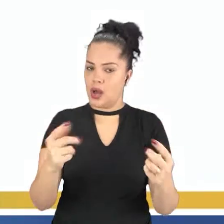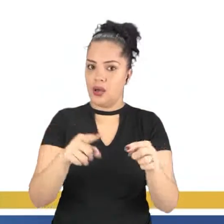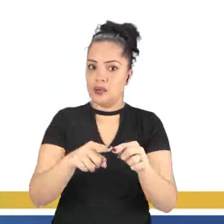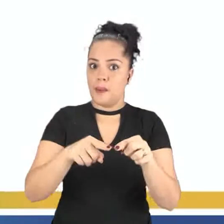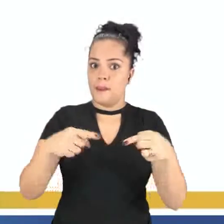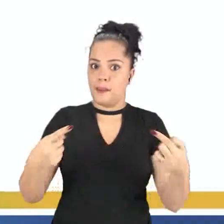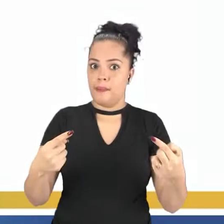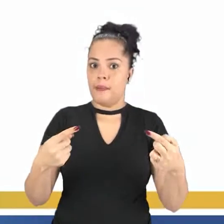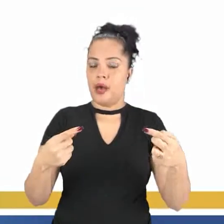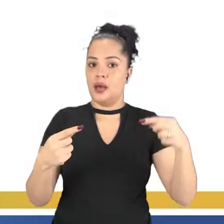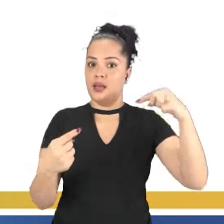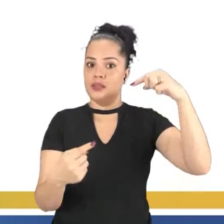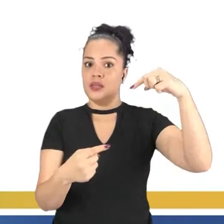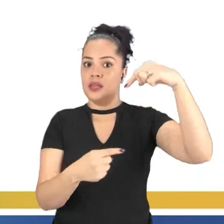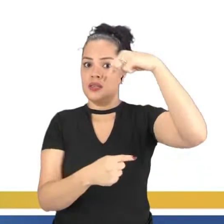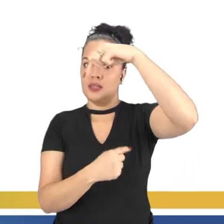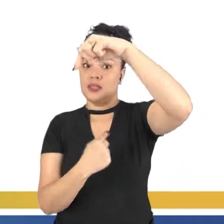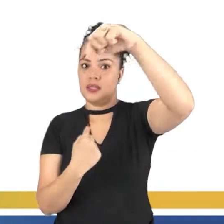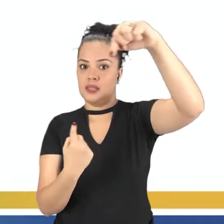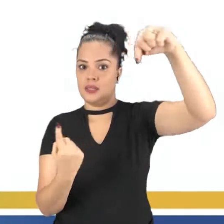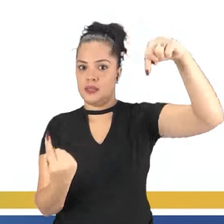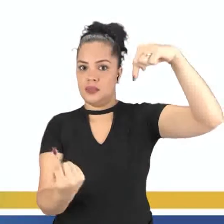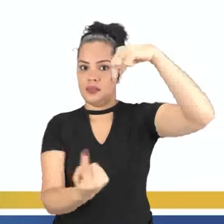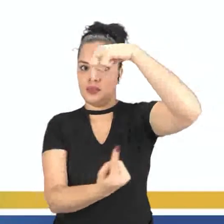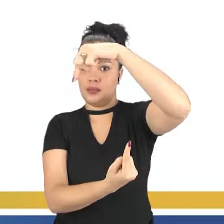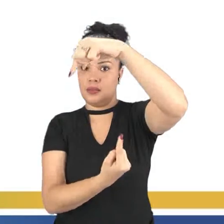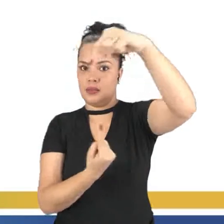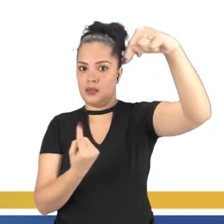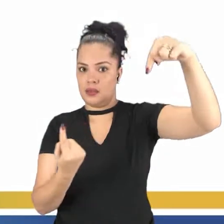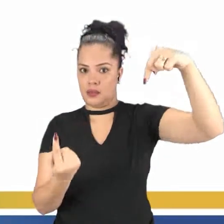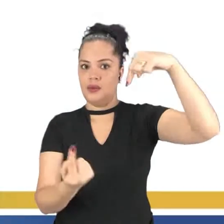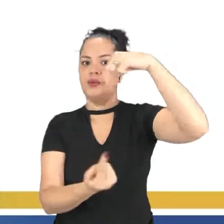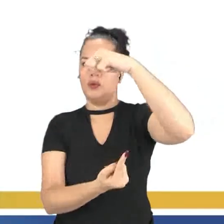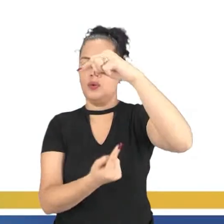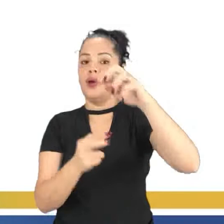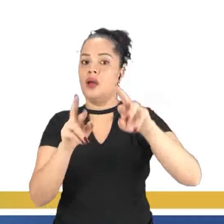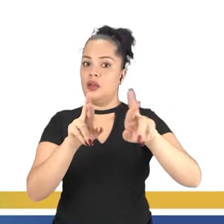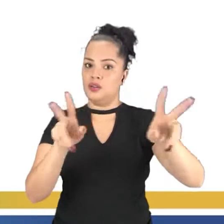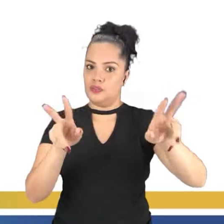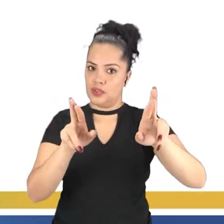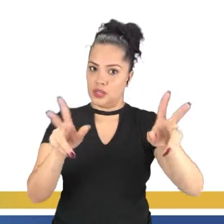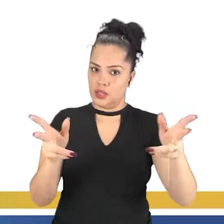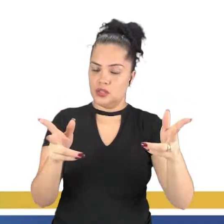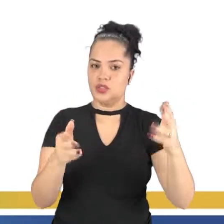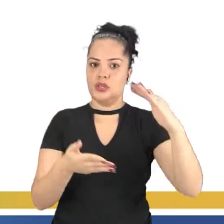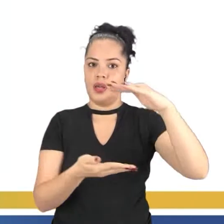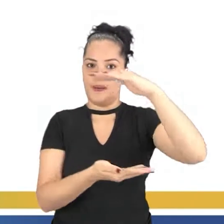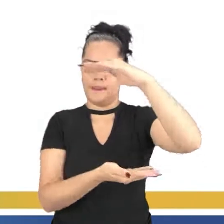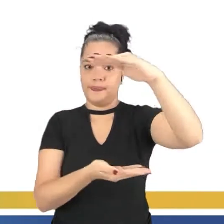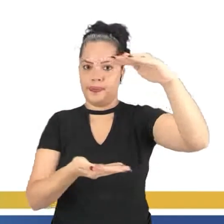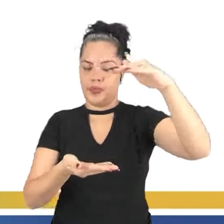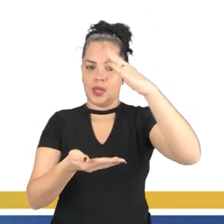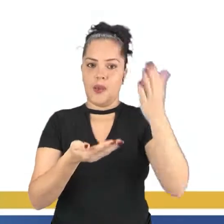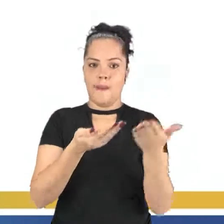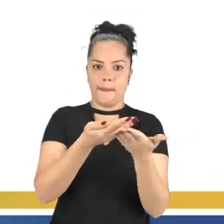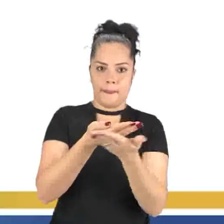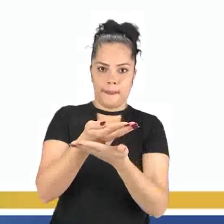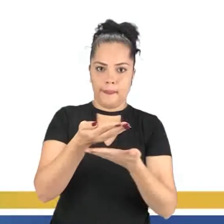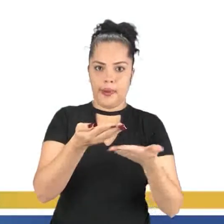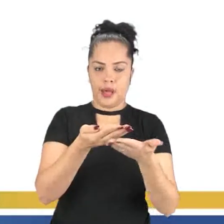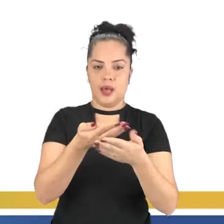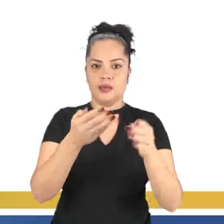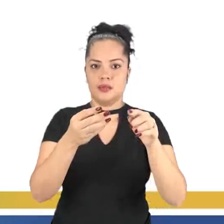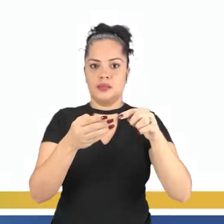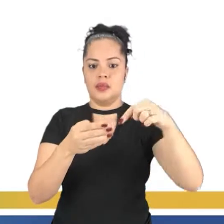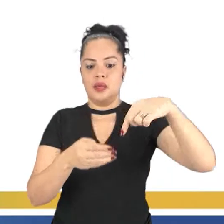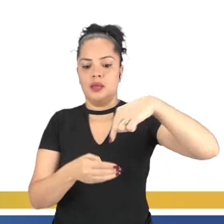são círculos. E a região compreendida entre essas duas bases é o que eu chamo de cilindro.